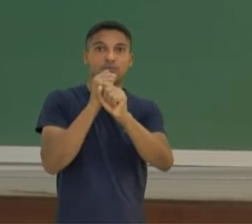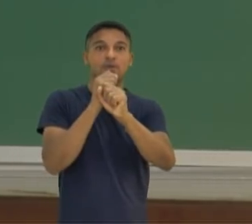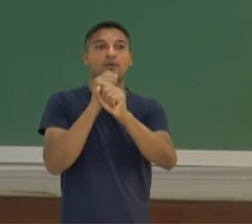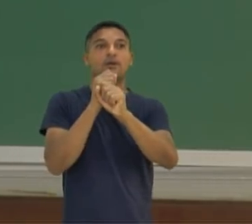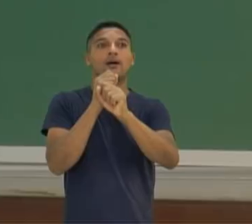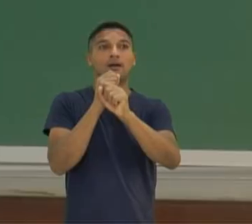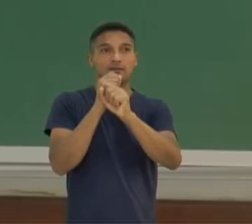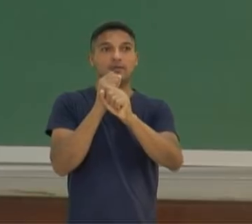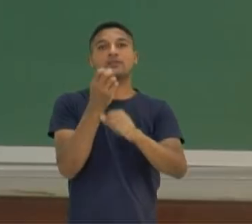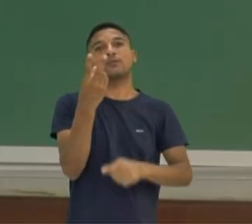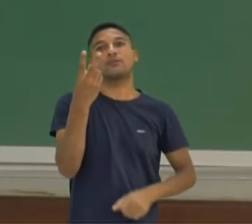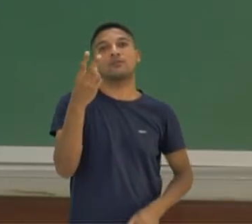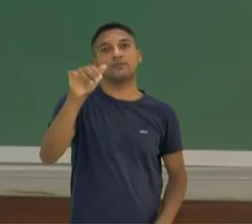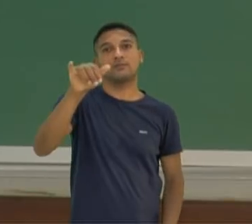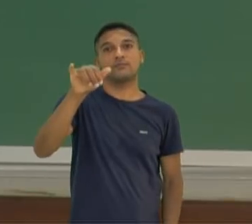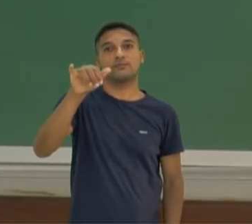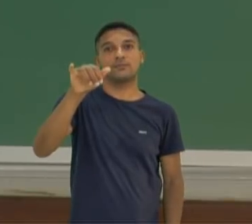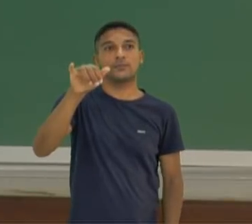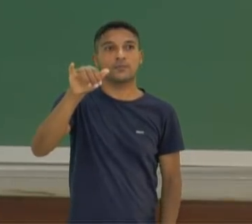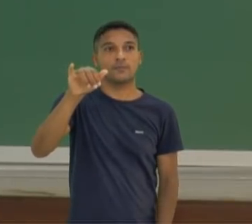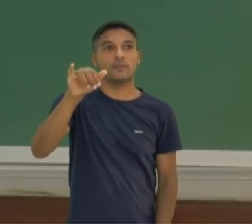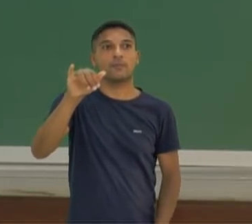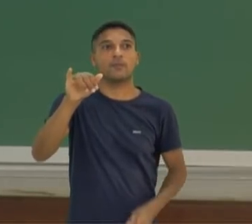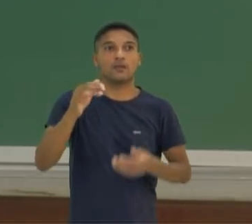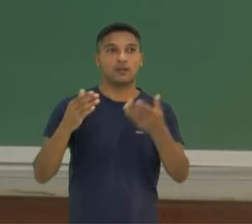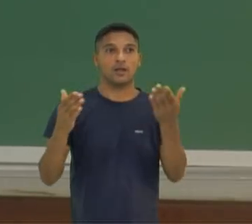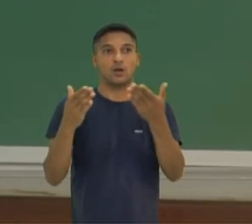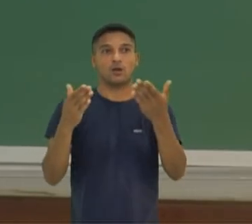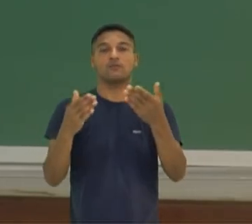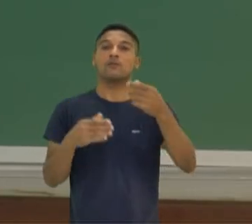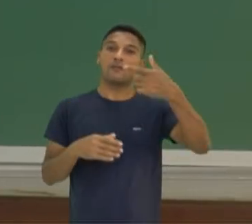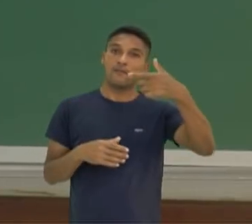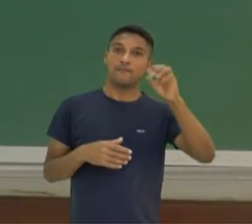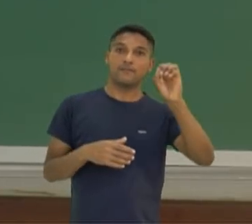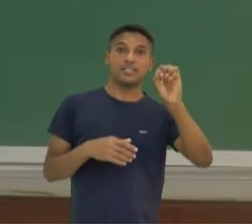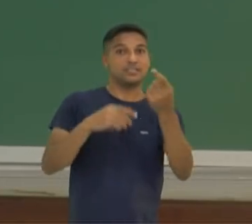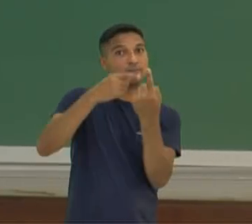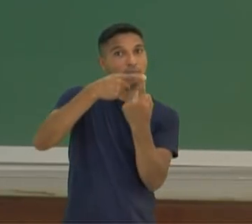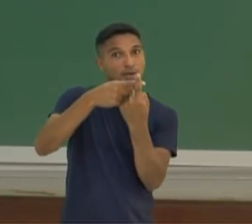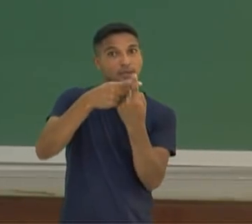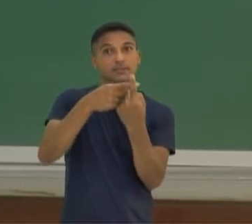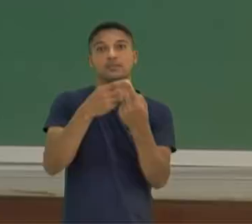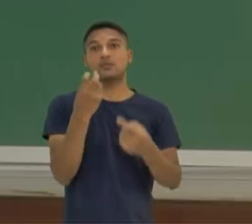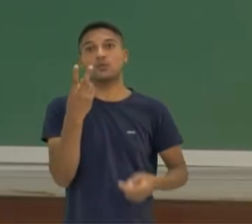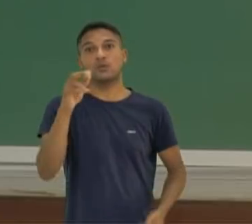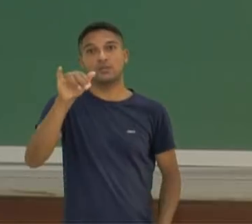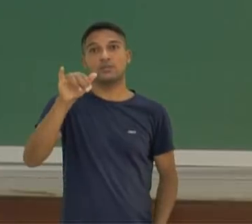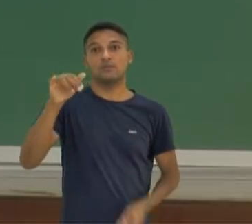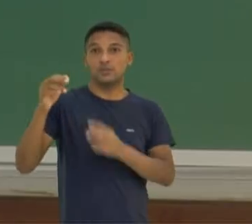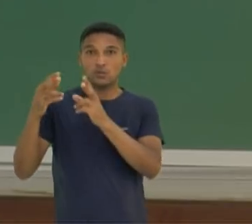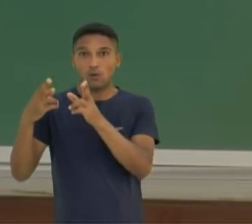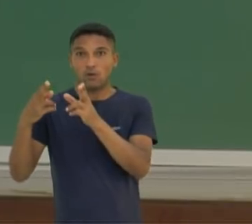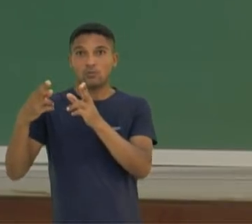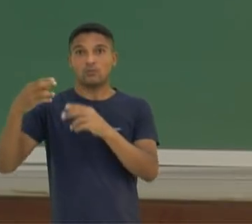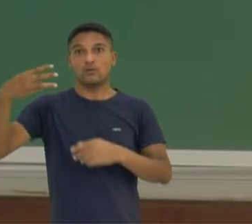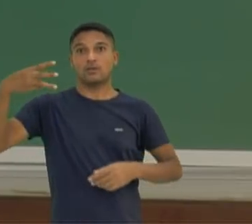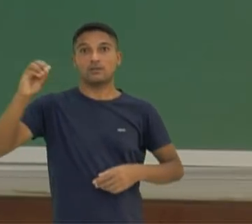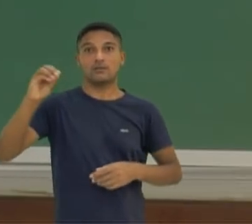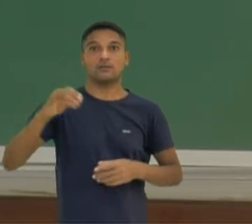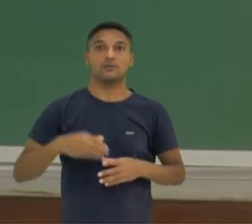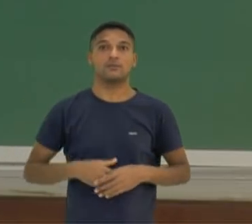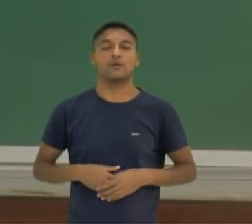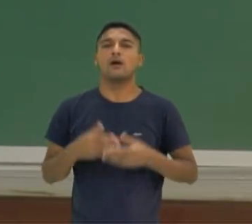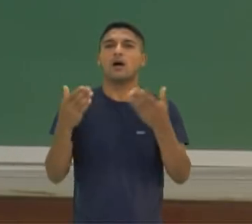eu tenho 2Y. E agora me resultou 20 mais 2Y igual a 30. Qual que é o